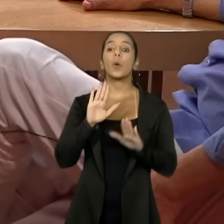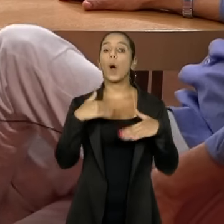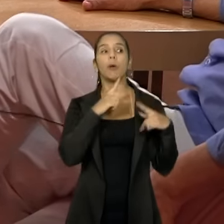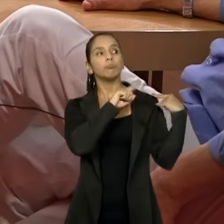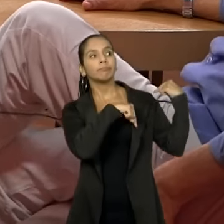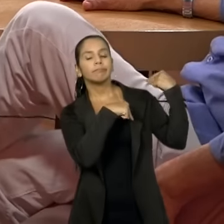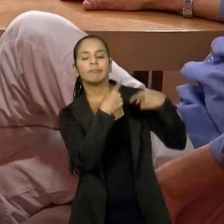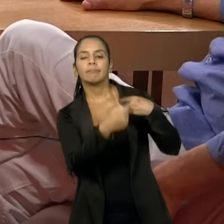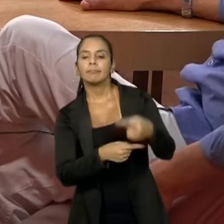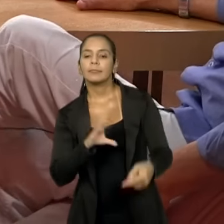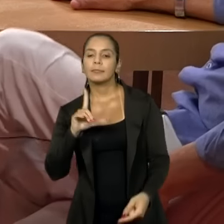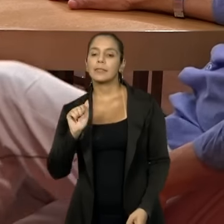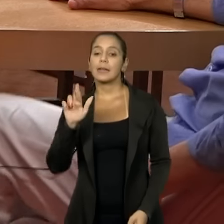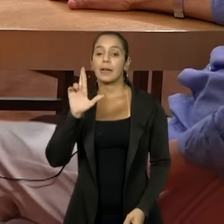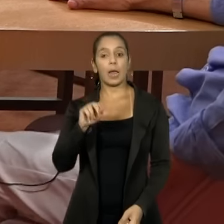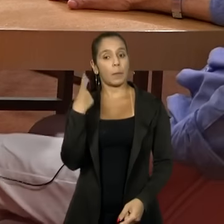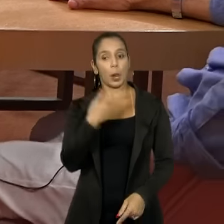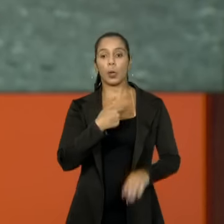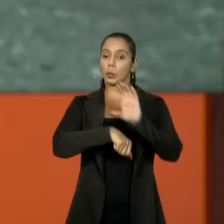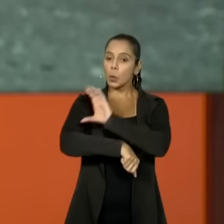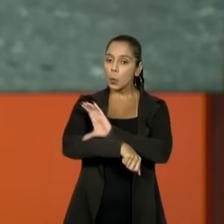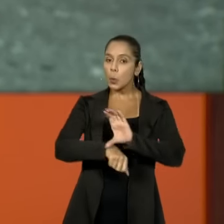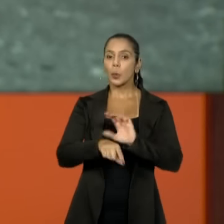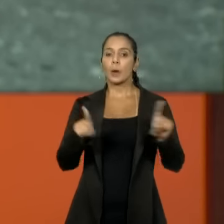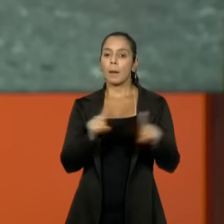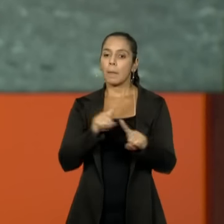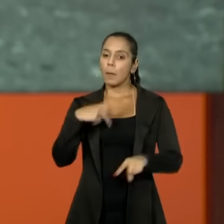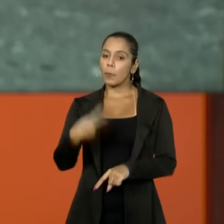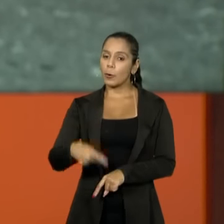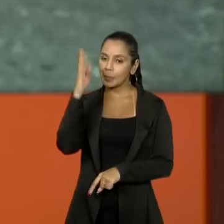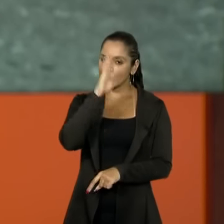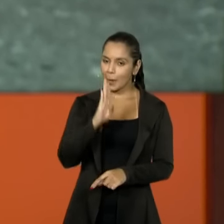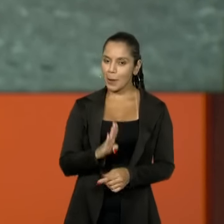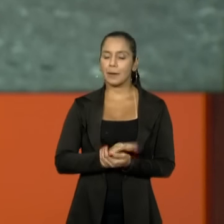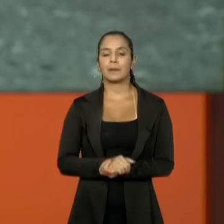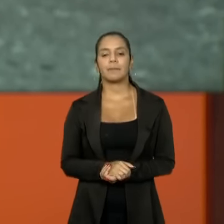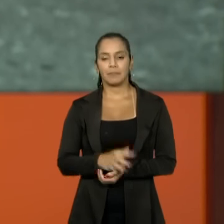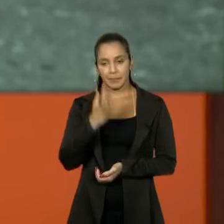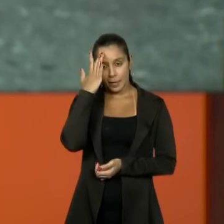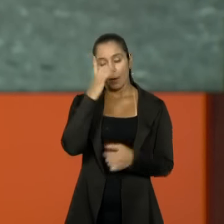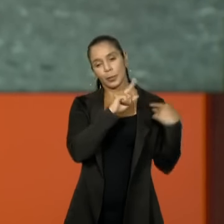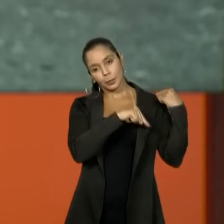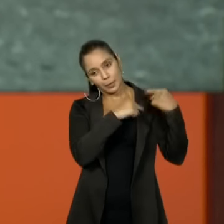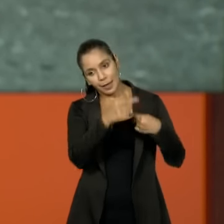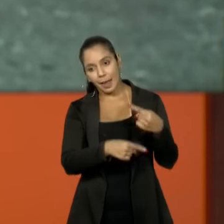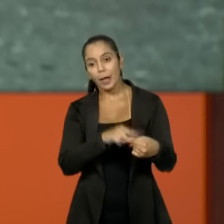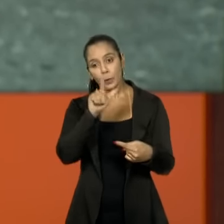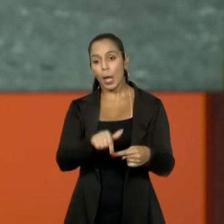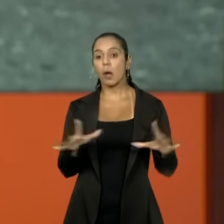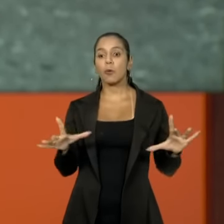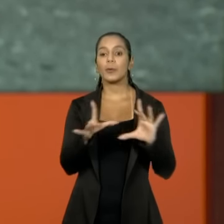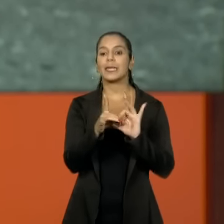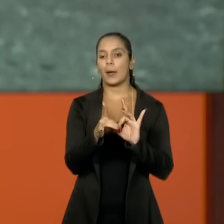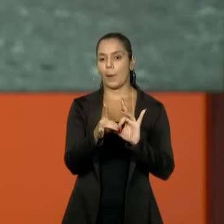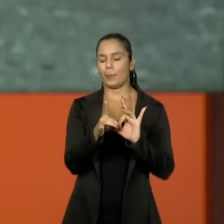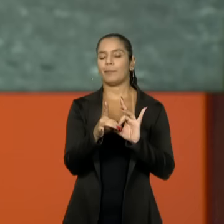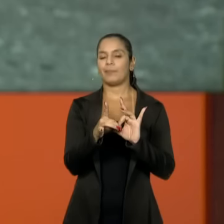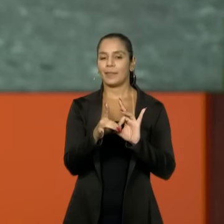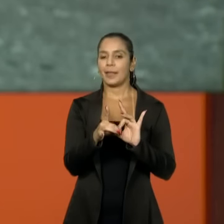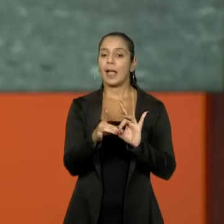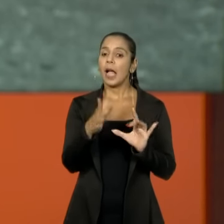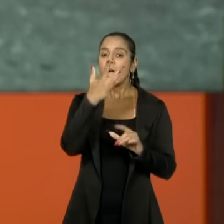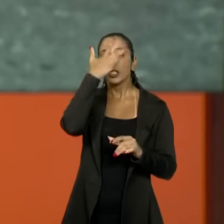para a nossa cultura, para a nossa música? Eu acho que o maior legado é um legado de união. De união, né? E quando as